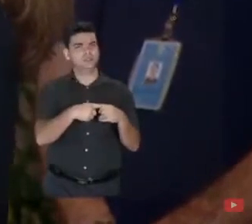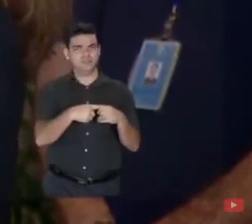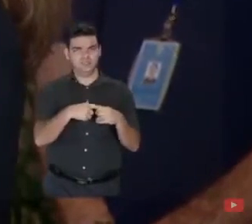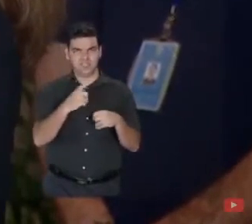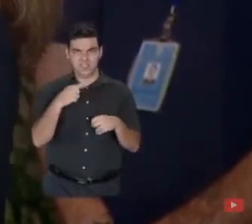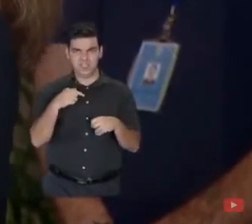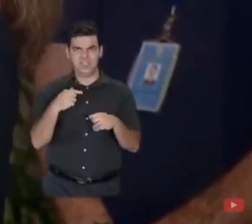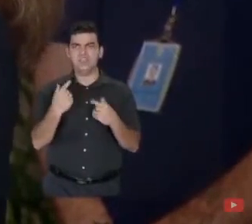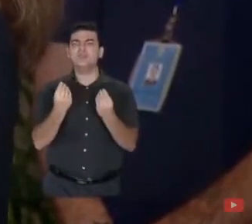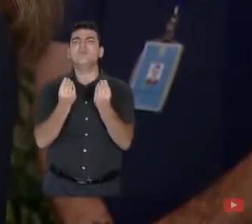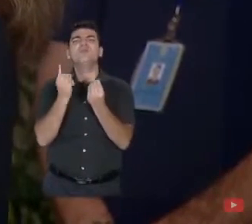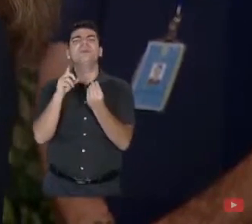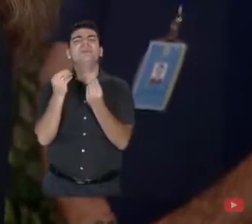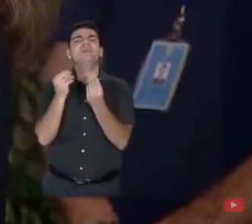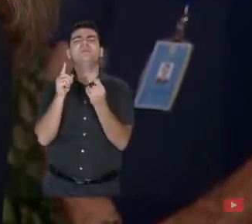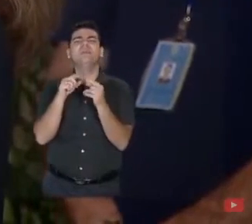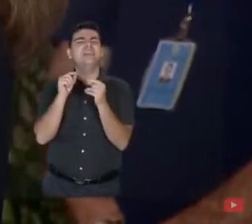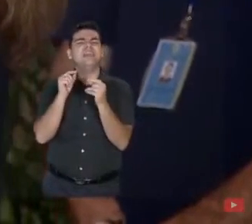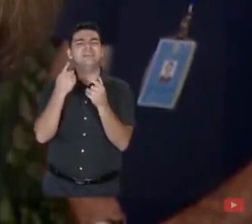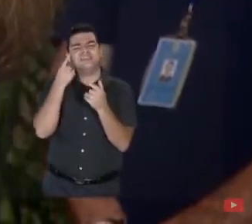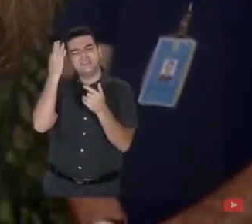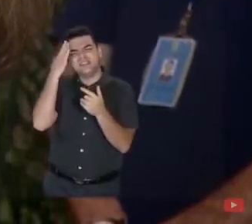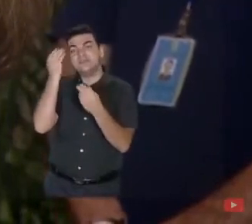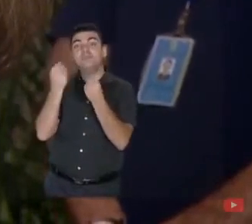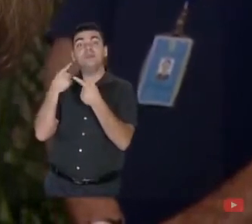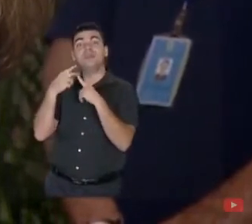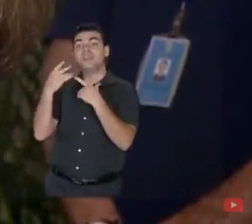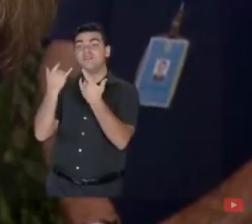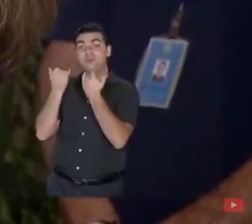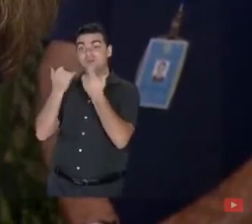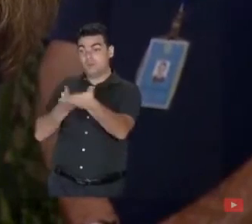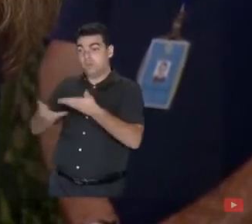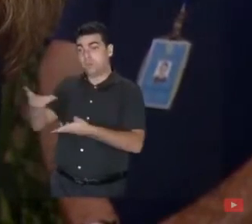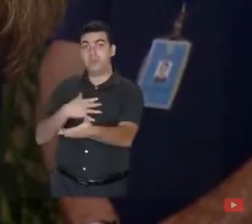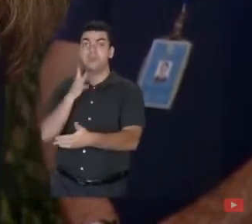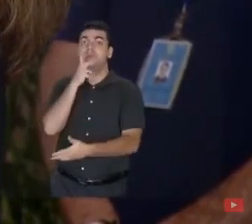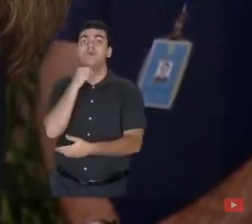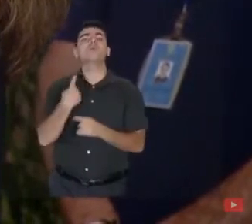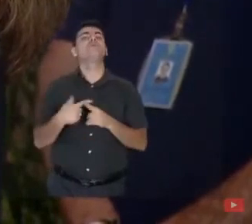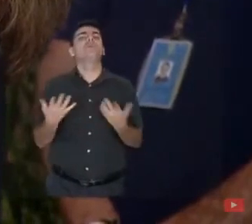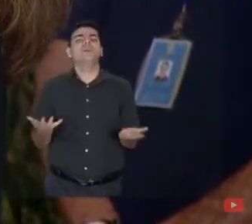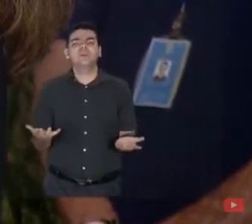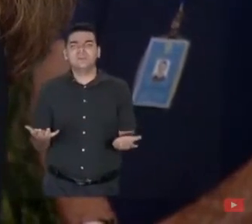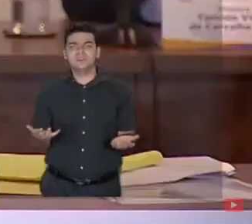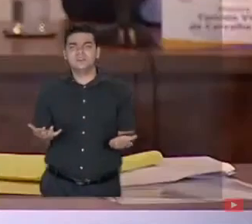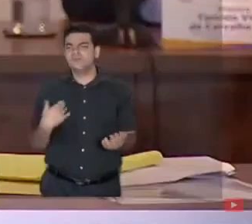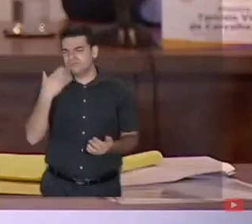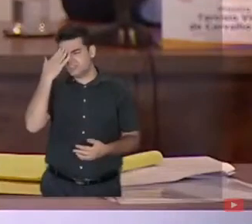arquivos separados? Tecnicamente, como que a gente podia entender essa questão?